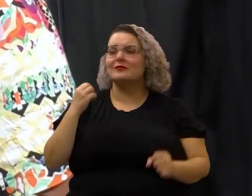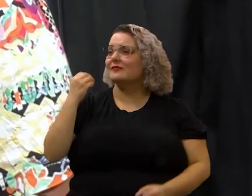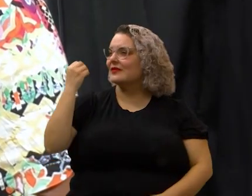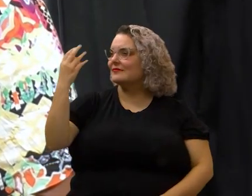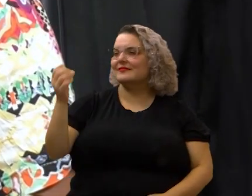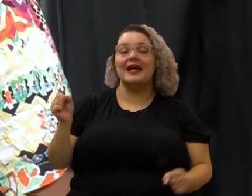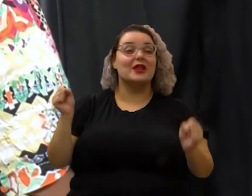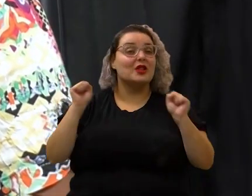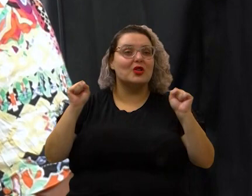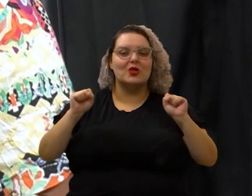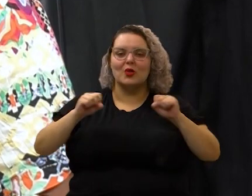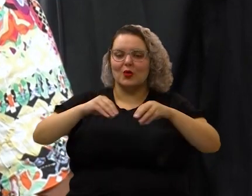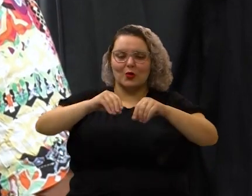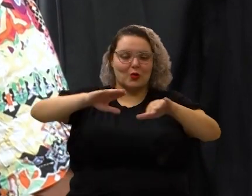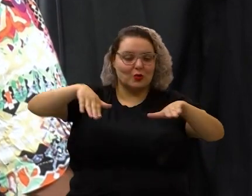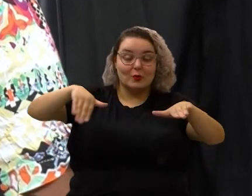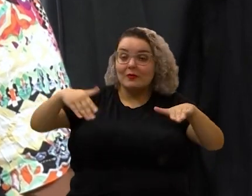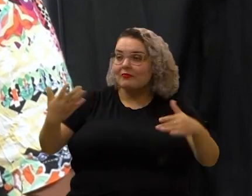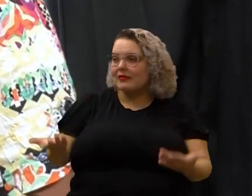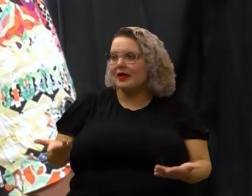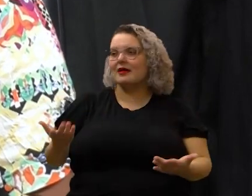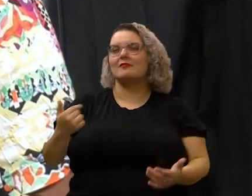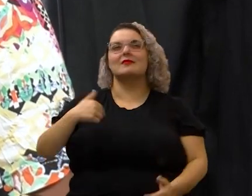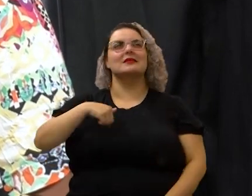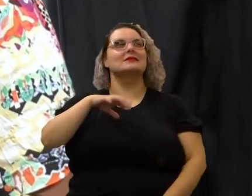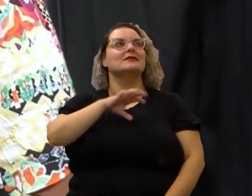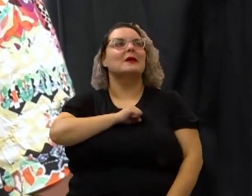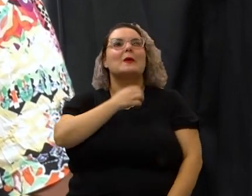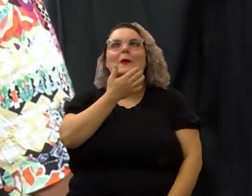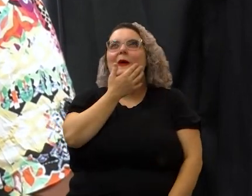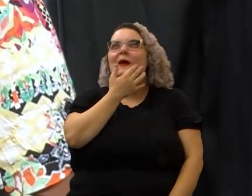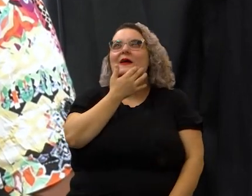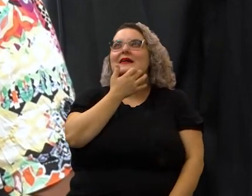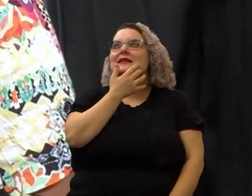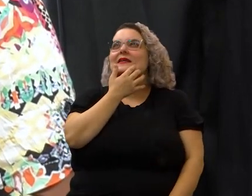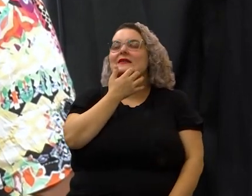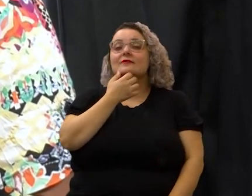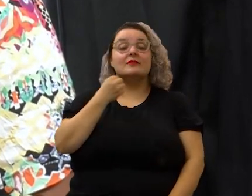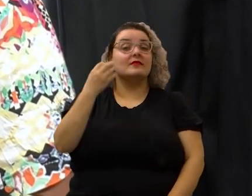é viajar. Adoro praia. Mas eu gosto de viajar